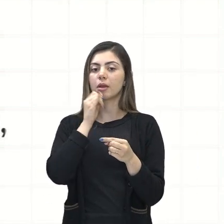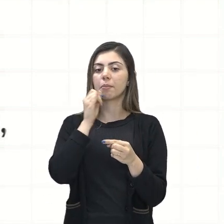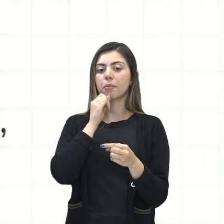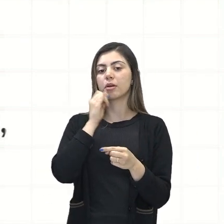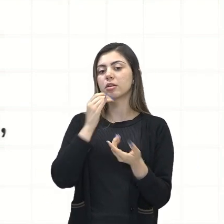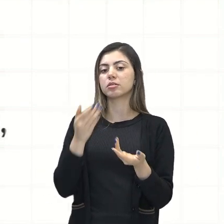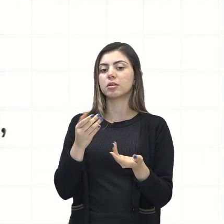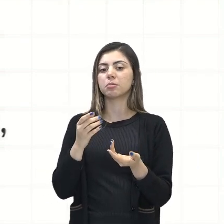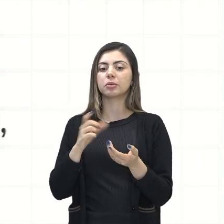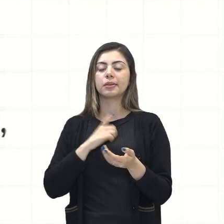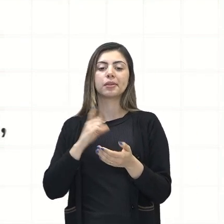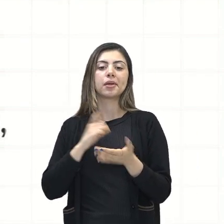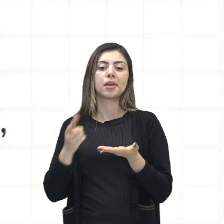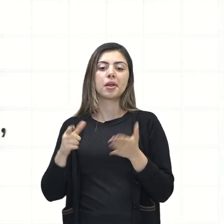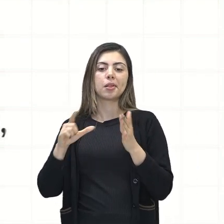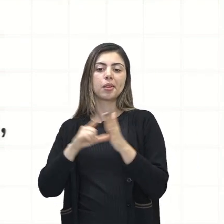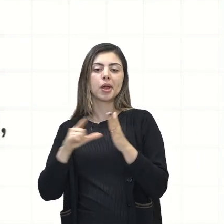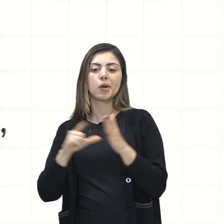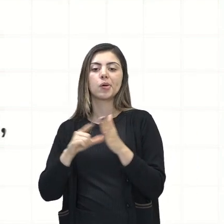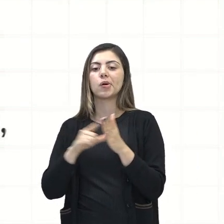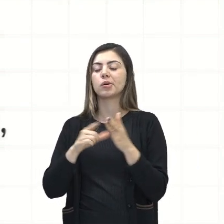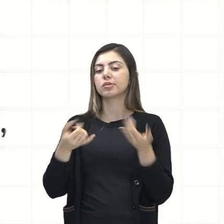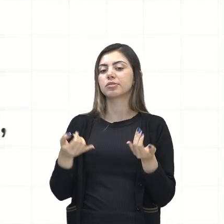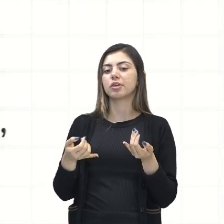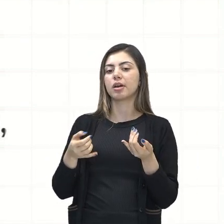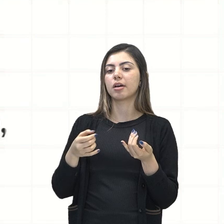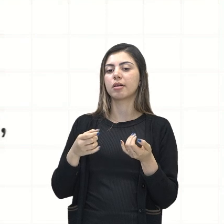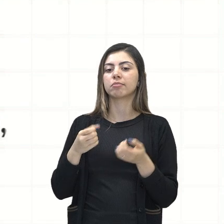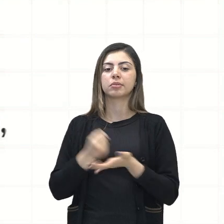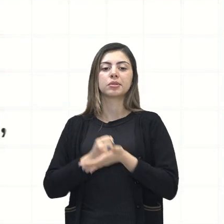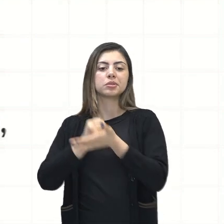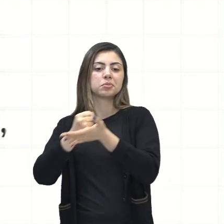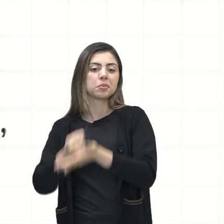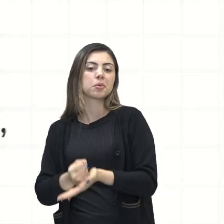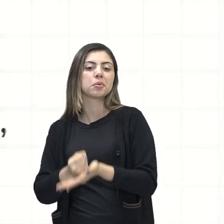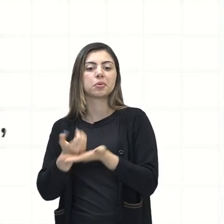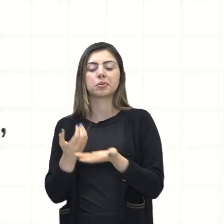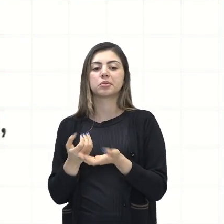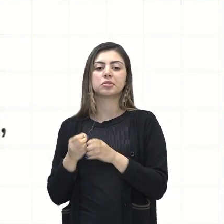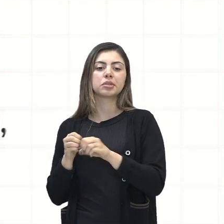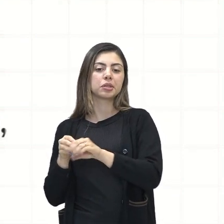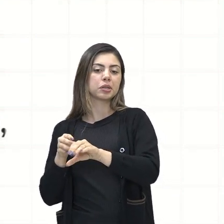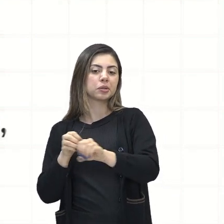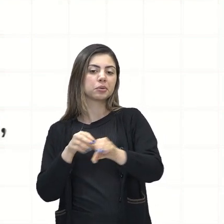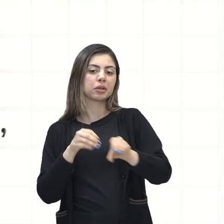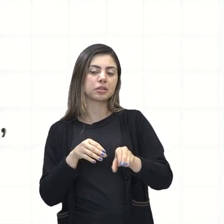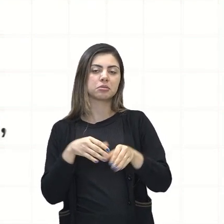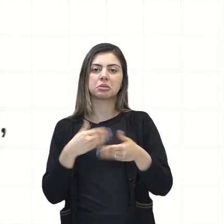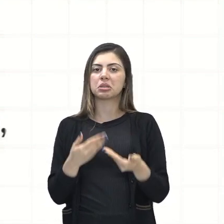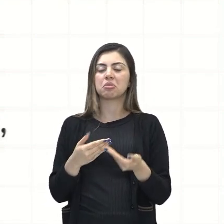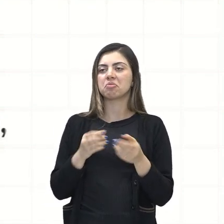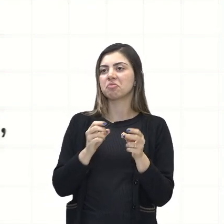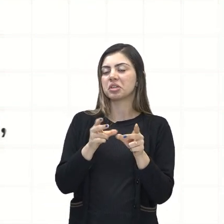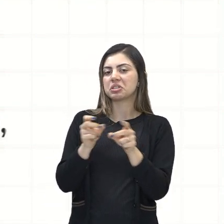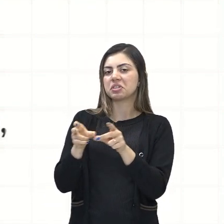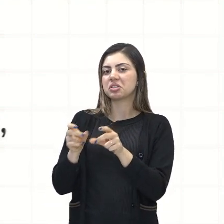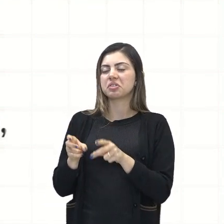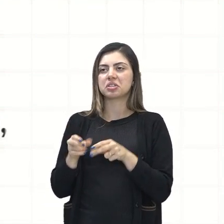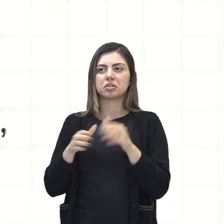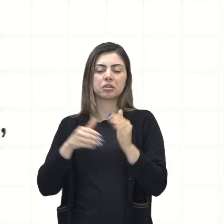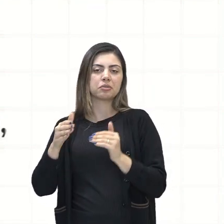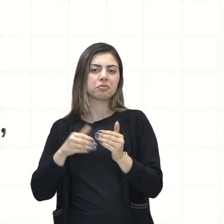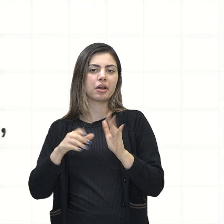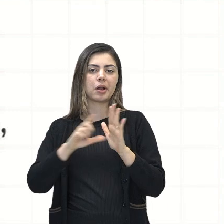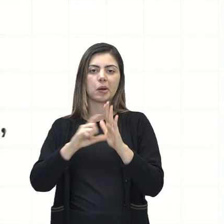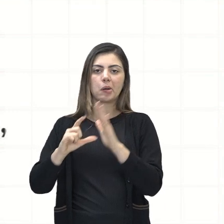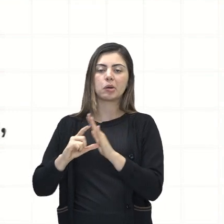serviços de uma forma geral. E essa prestação de serviços, ela pode envolver ali o comércio e qualquer tipo de comércio, tá, turma? As lojas